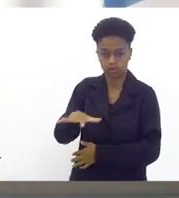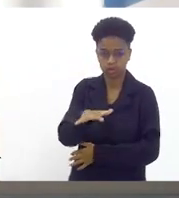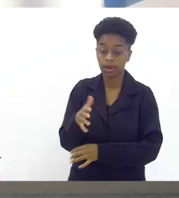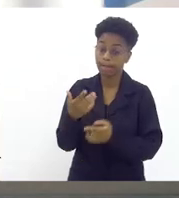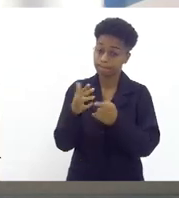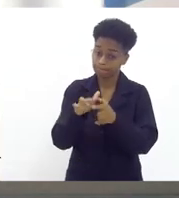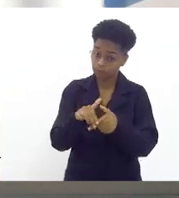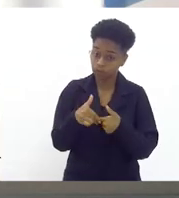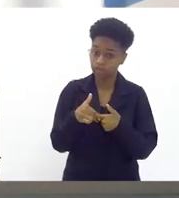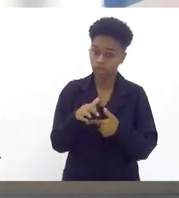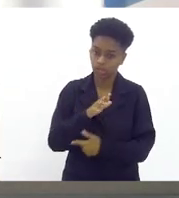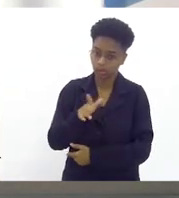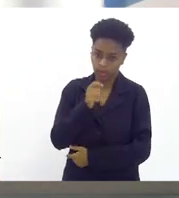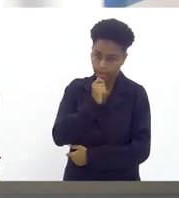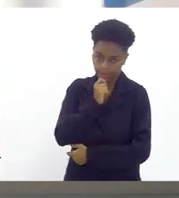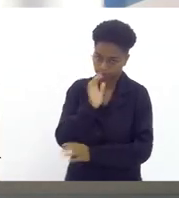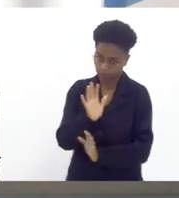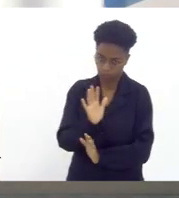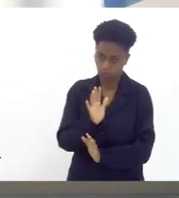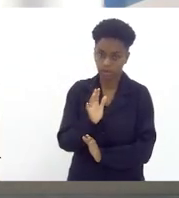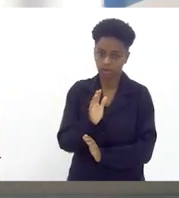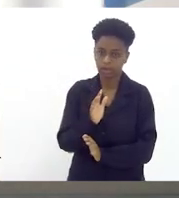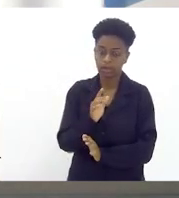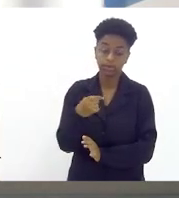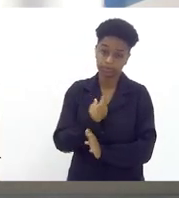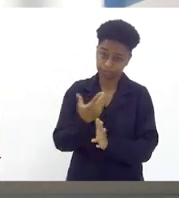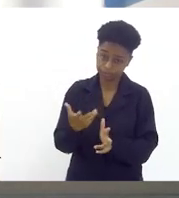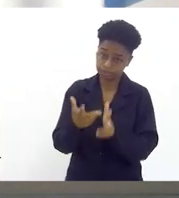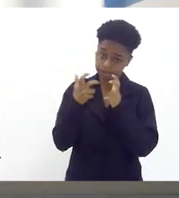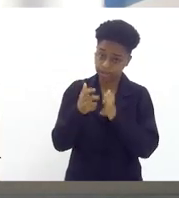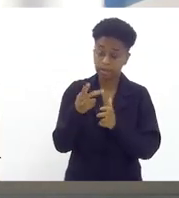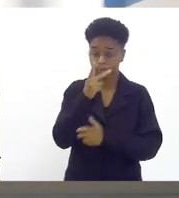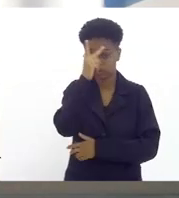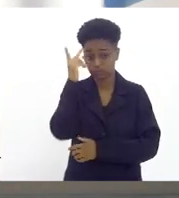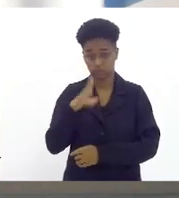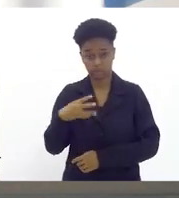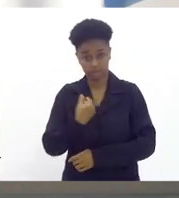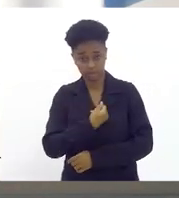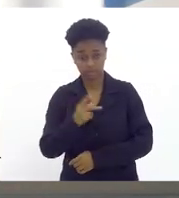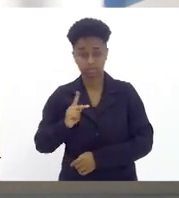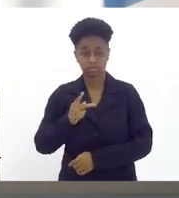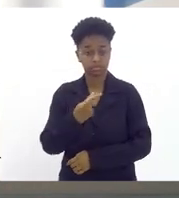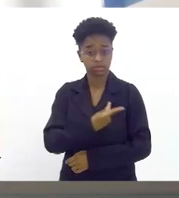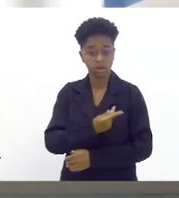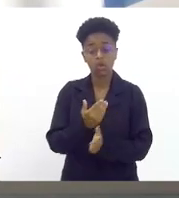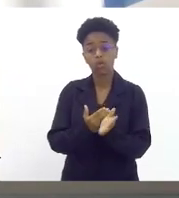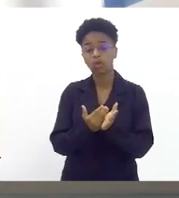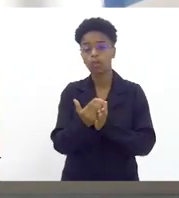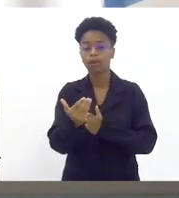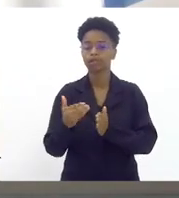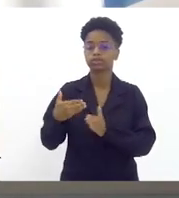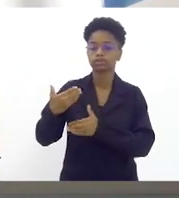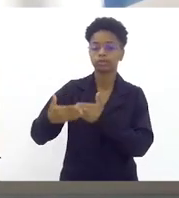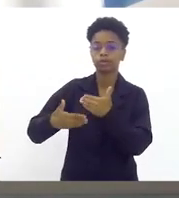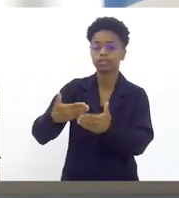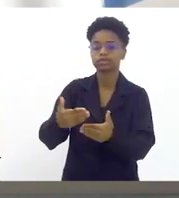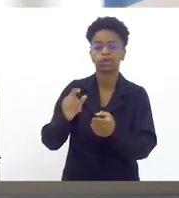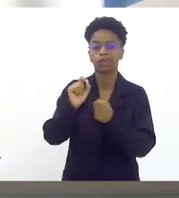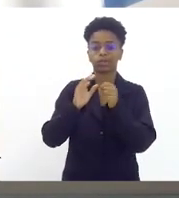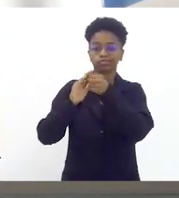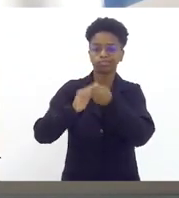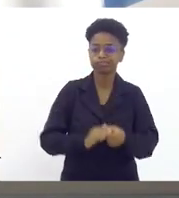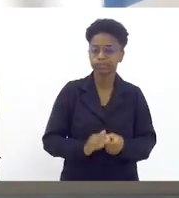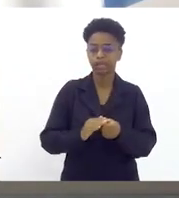isso, não é à toa, é sintomático que pessoas transexuais e travestis começam o seu processo de